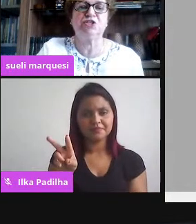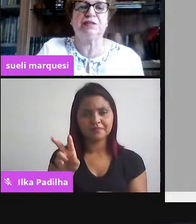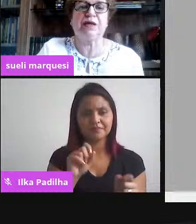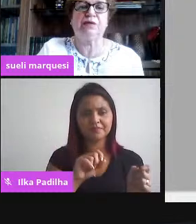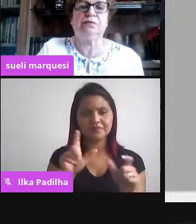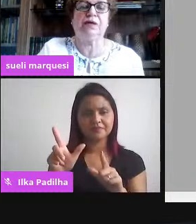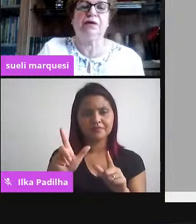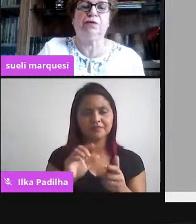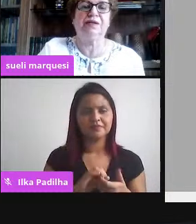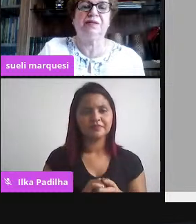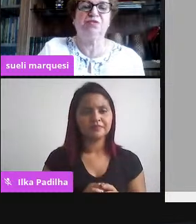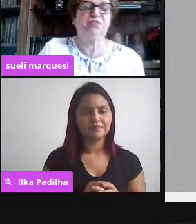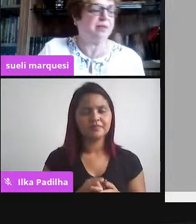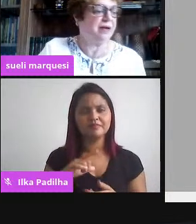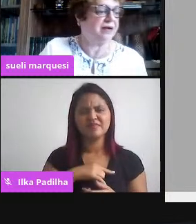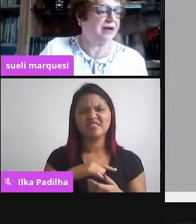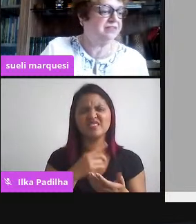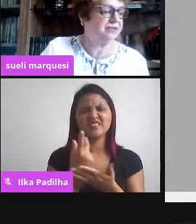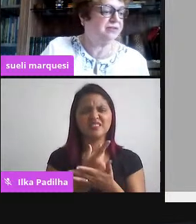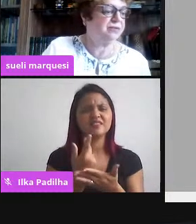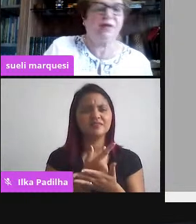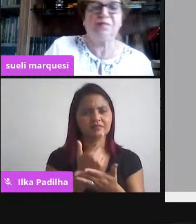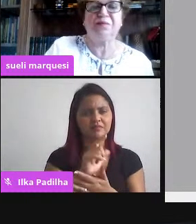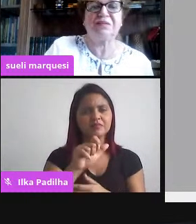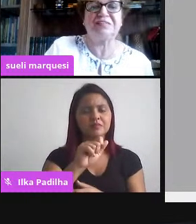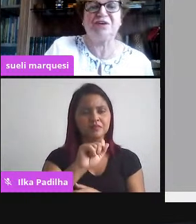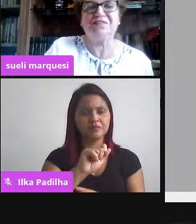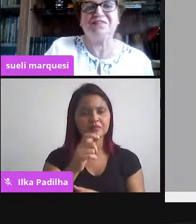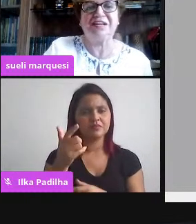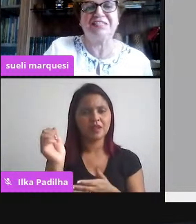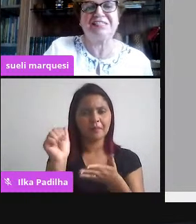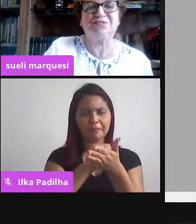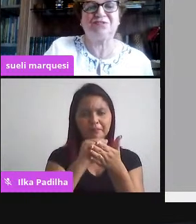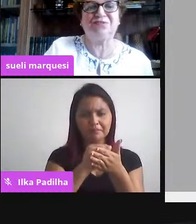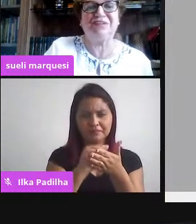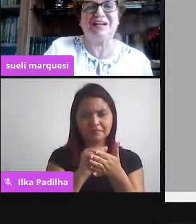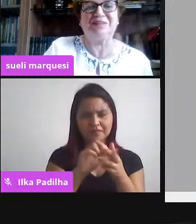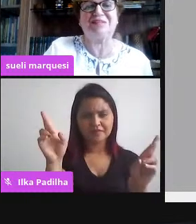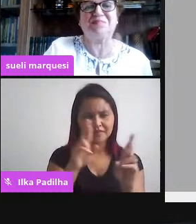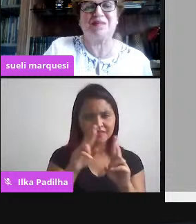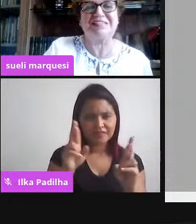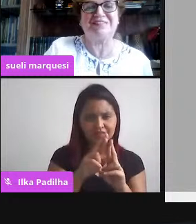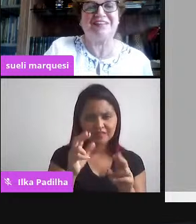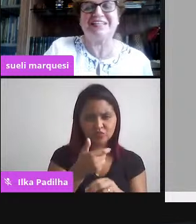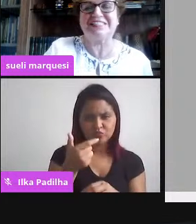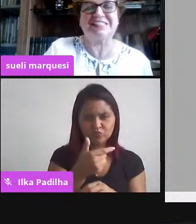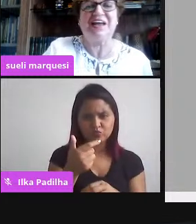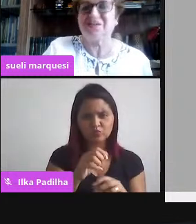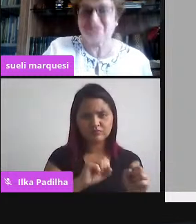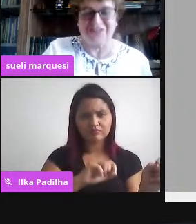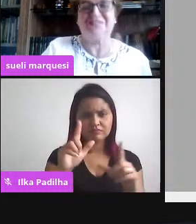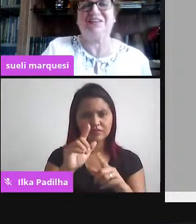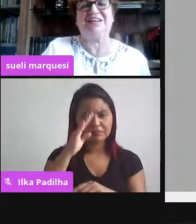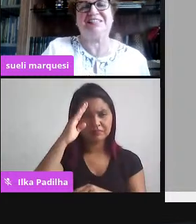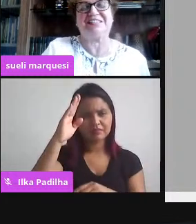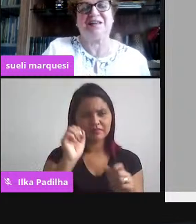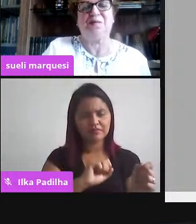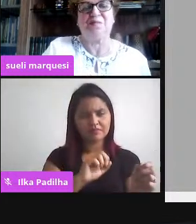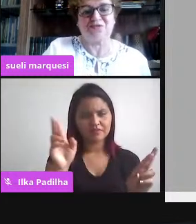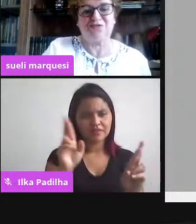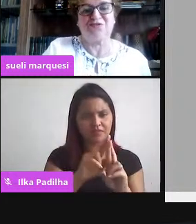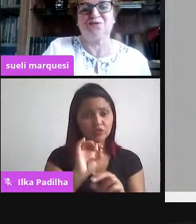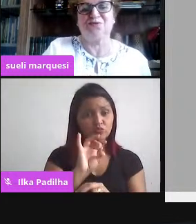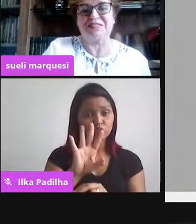Aliás, eu acho que tem um erro aí depois para apagar, viu, Dêmica? Porque são referências do segundo slide, principais referências, é só